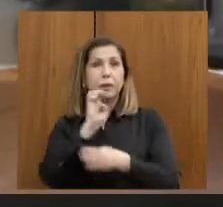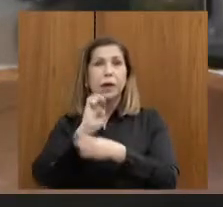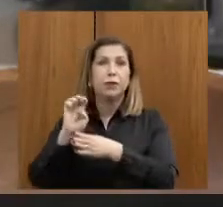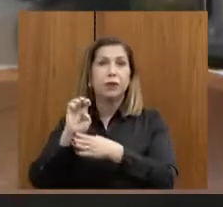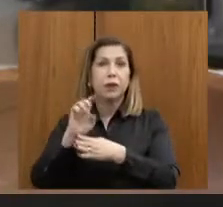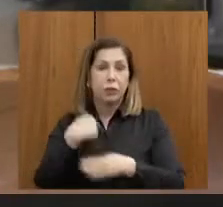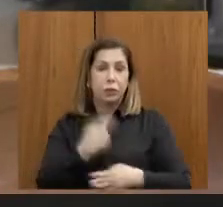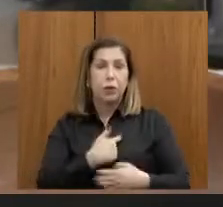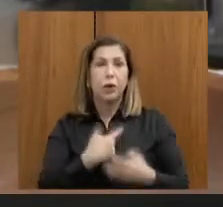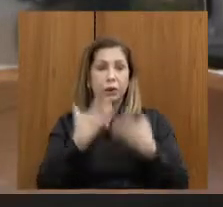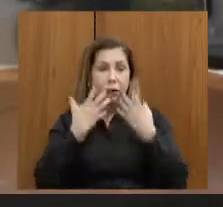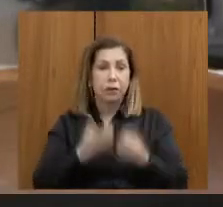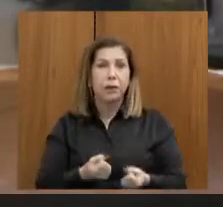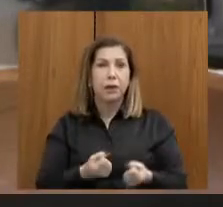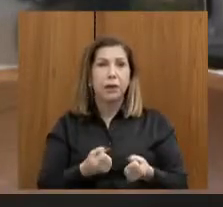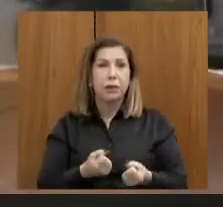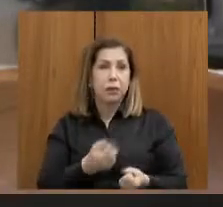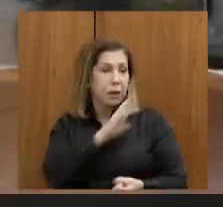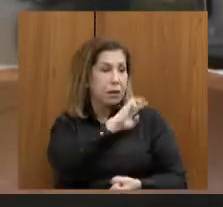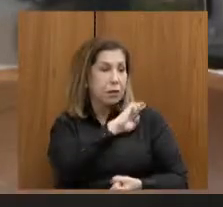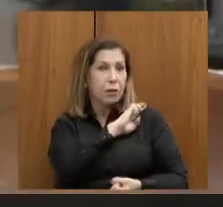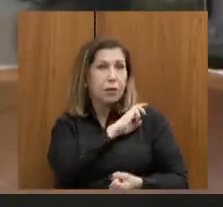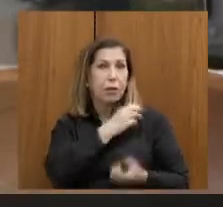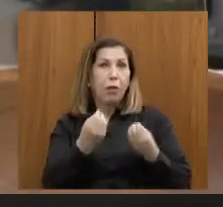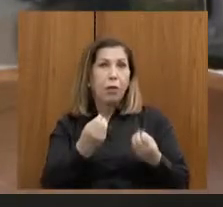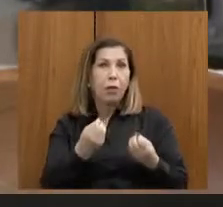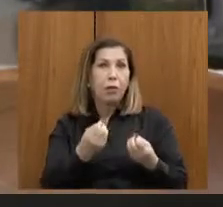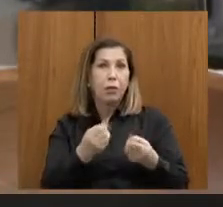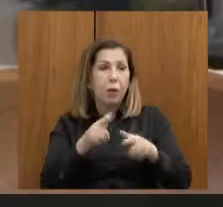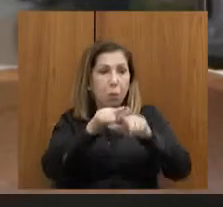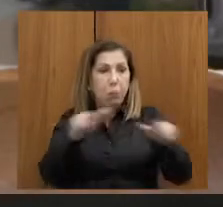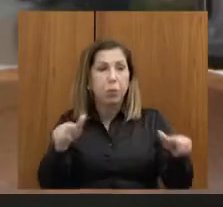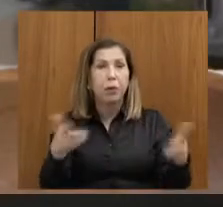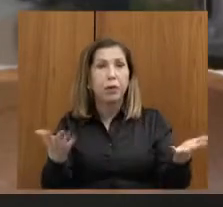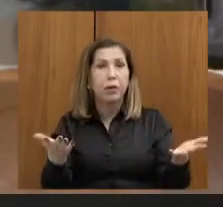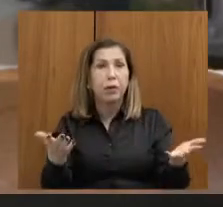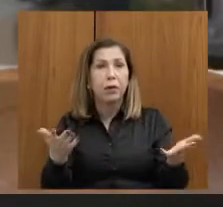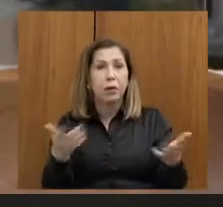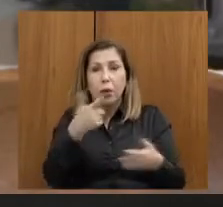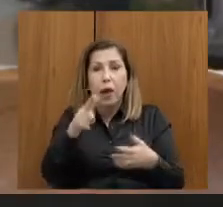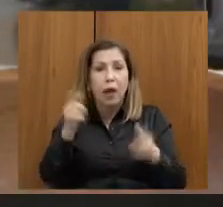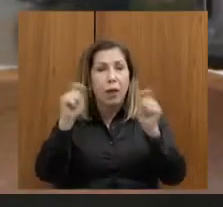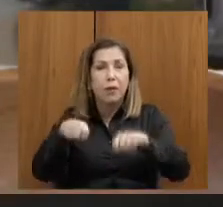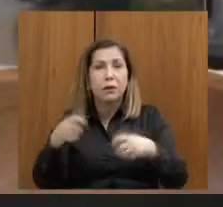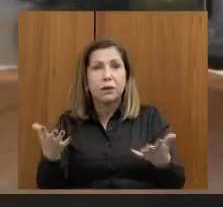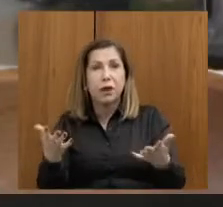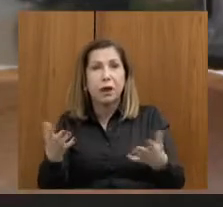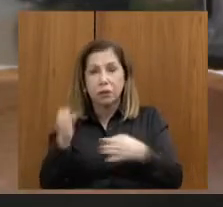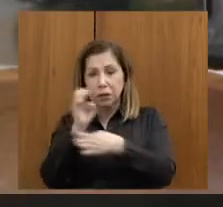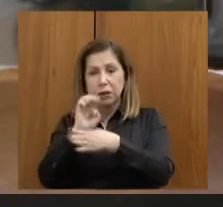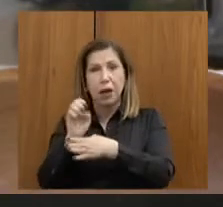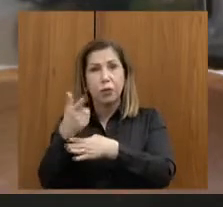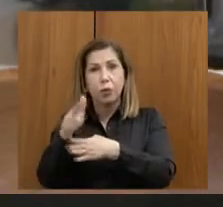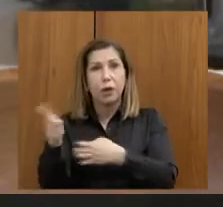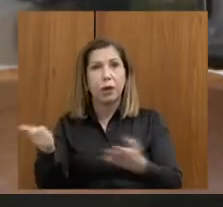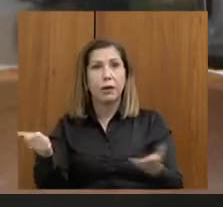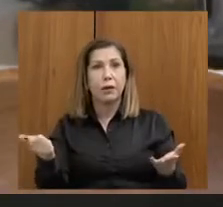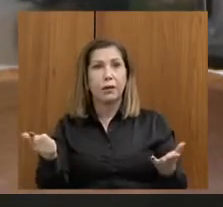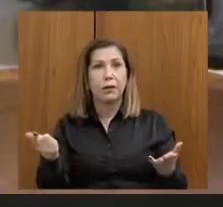isso a gente faz o papel do estado teve do solto esse lugar a soma que ele não tem competência para nós